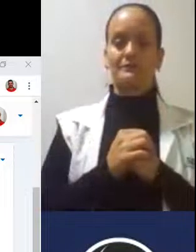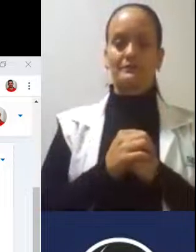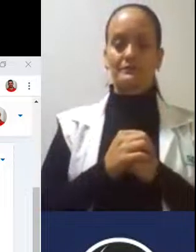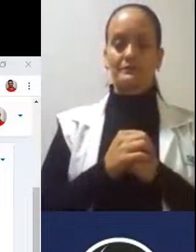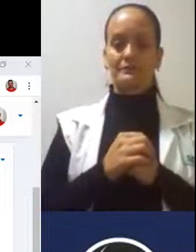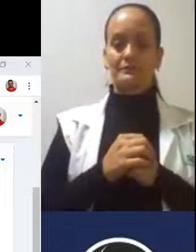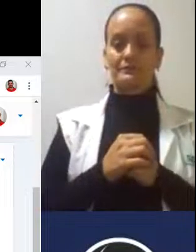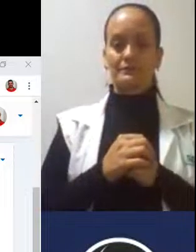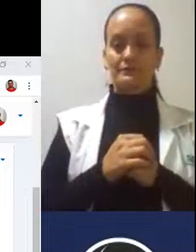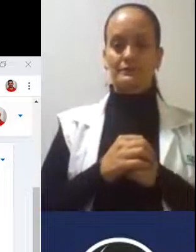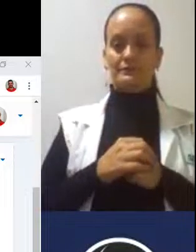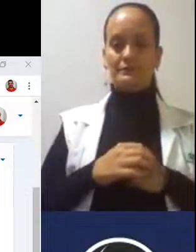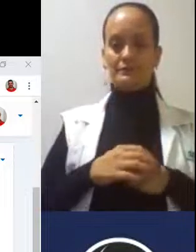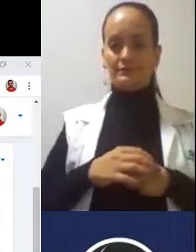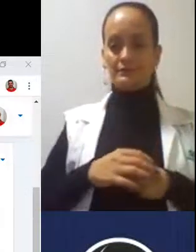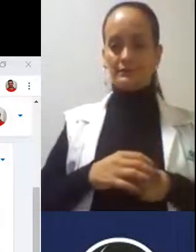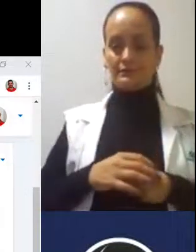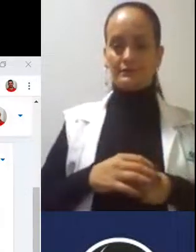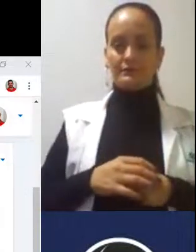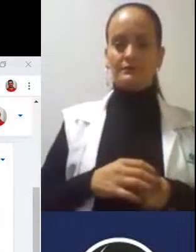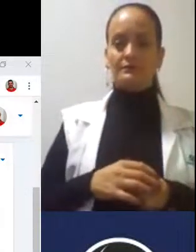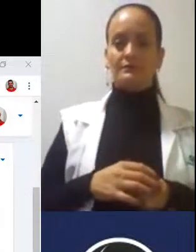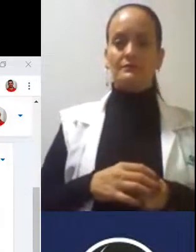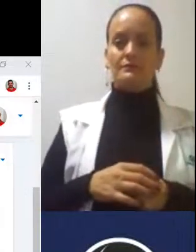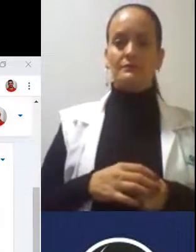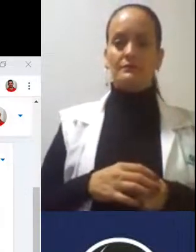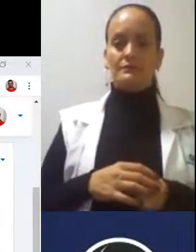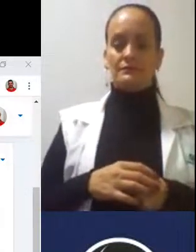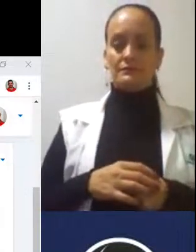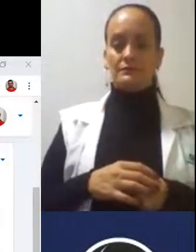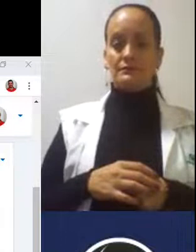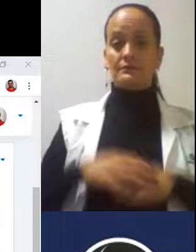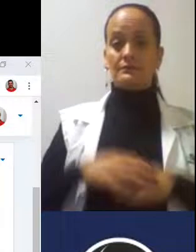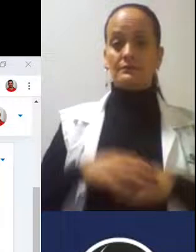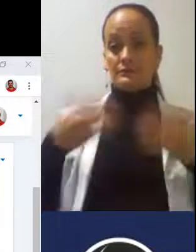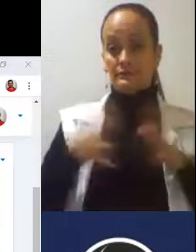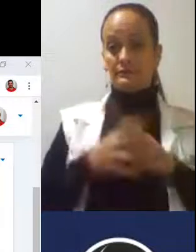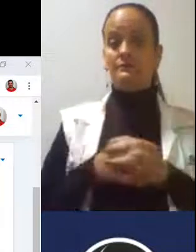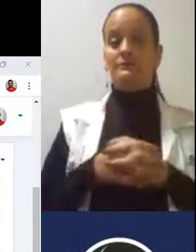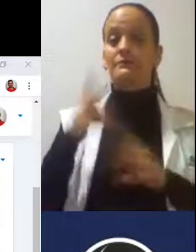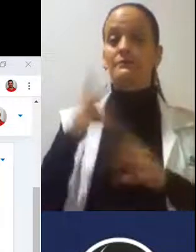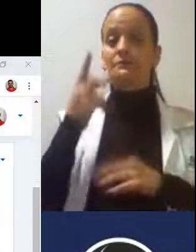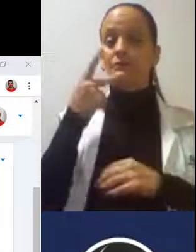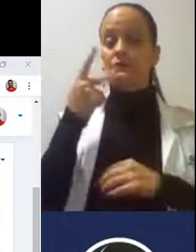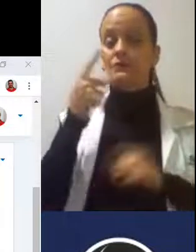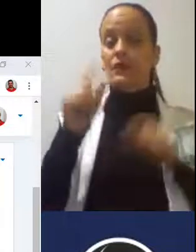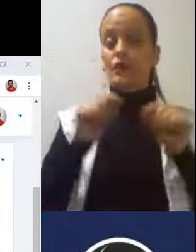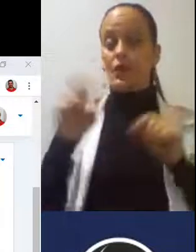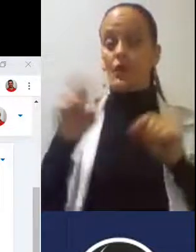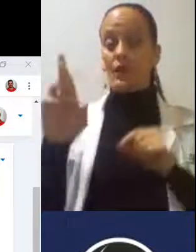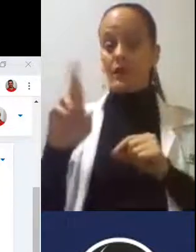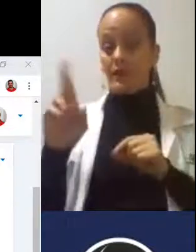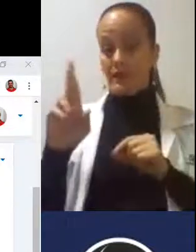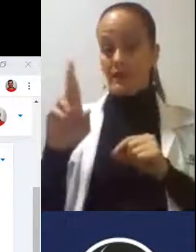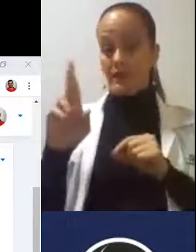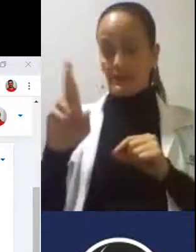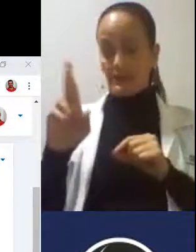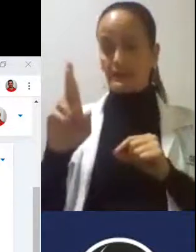caminho fechado. E aí, ó, lá na situação de aprendizagem, fala que a resistência das lâmpadas é de 200 e